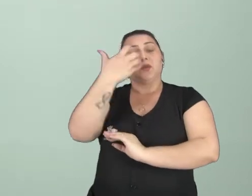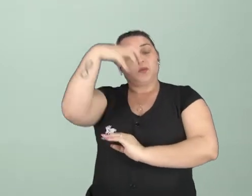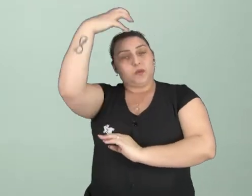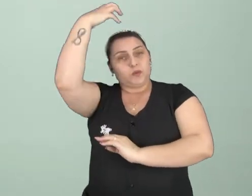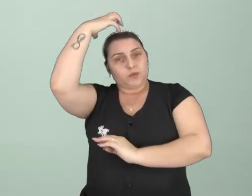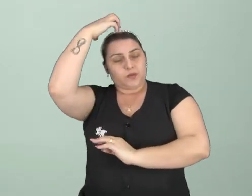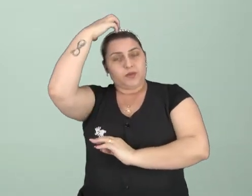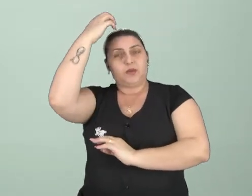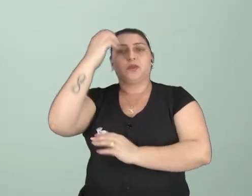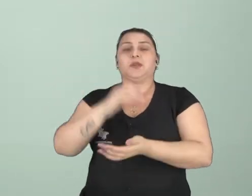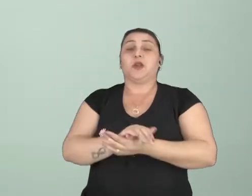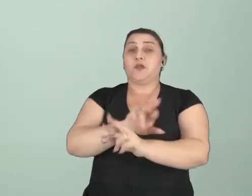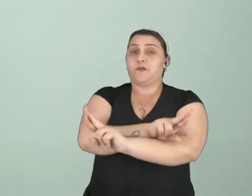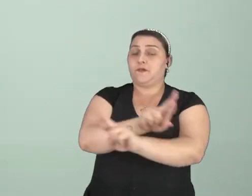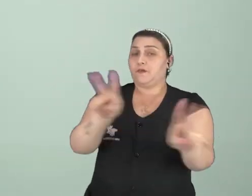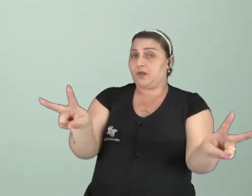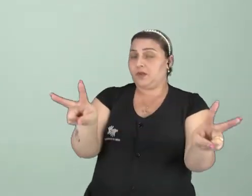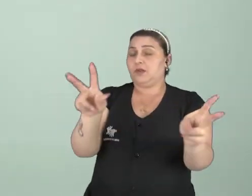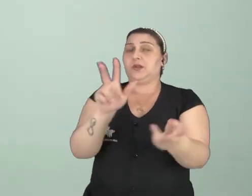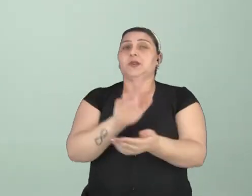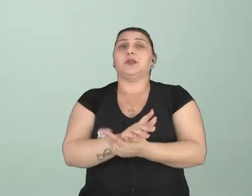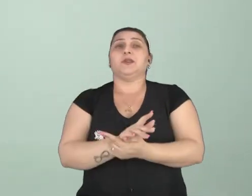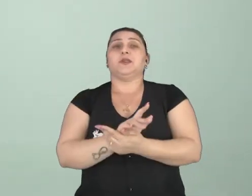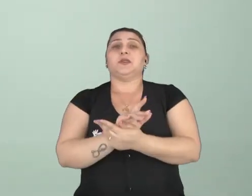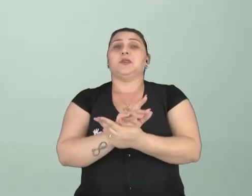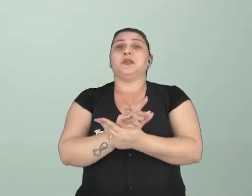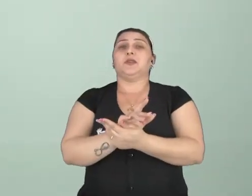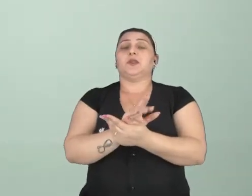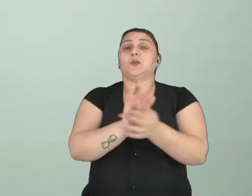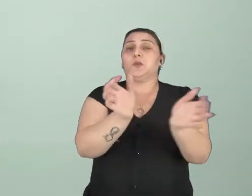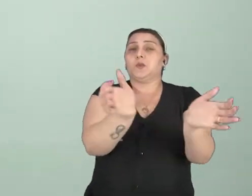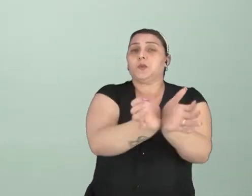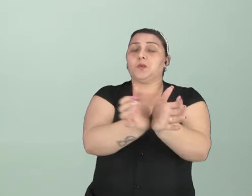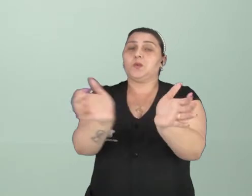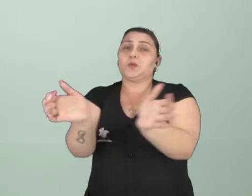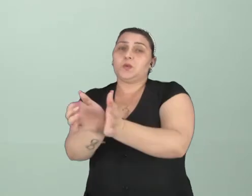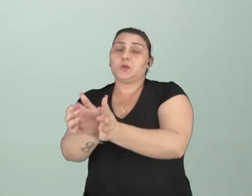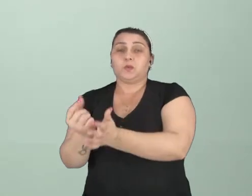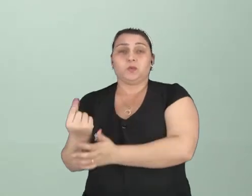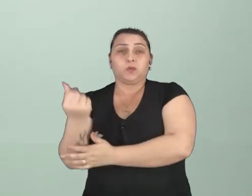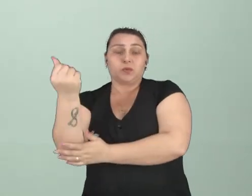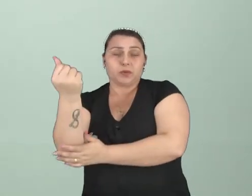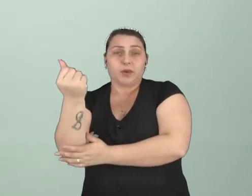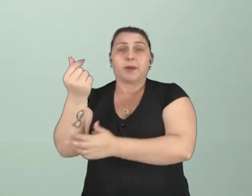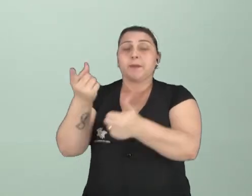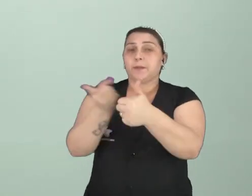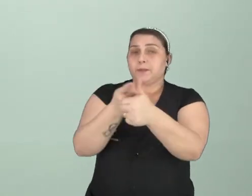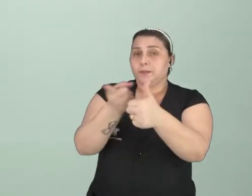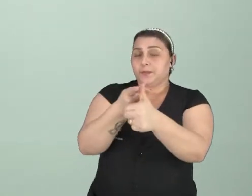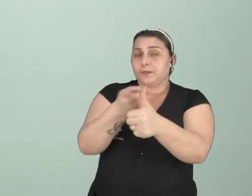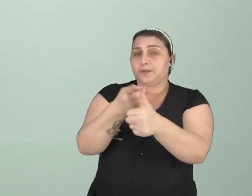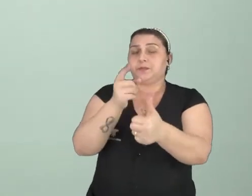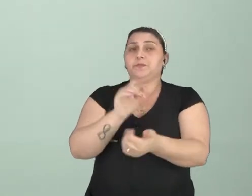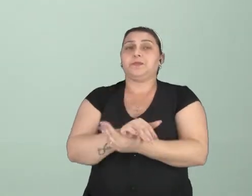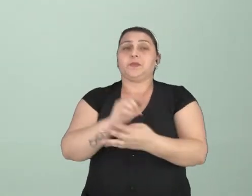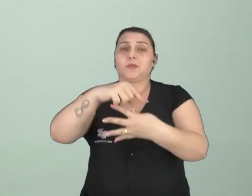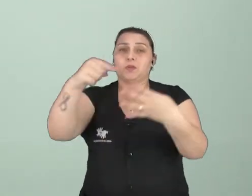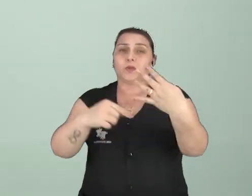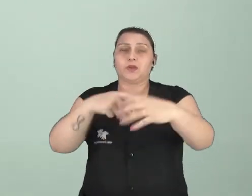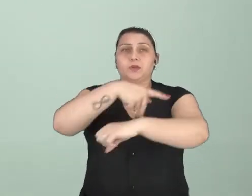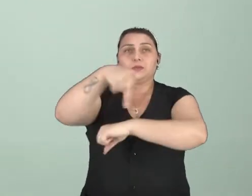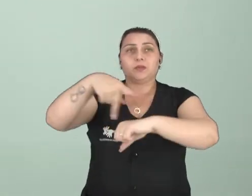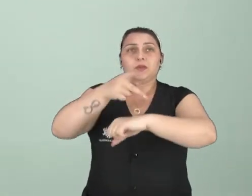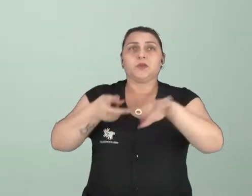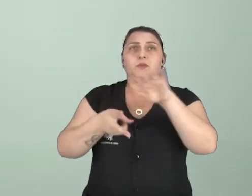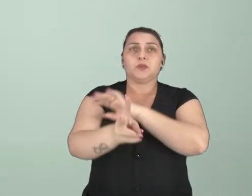com distinção de classes. Então, tudo isso é estipulado primeiramente por esses 4